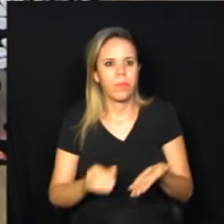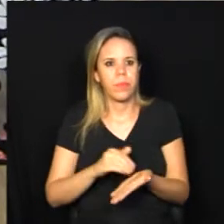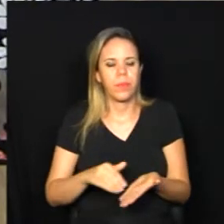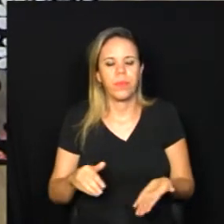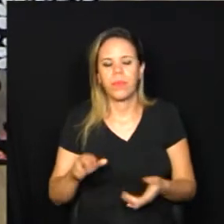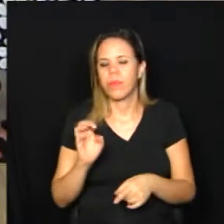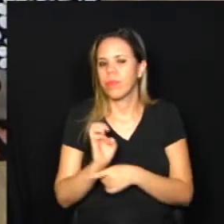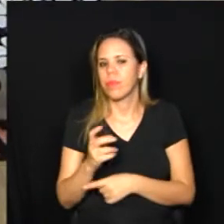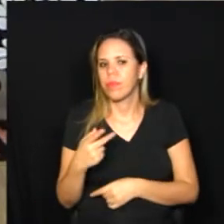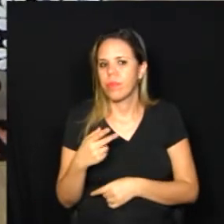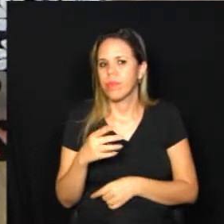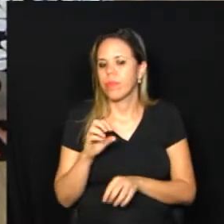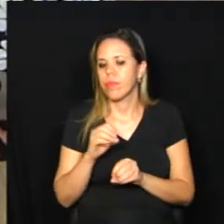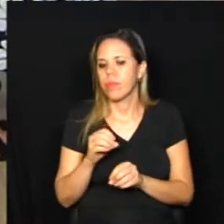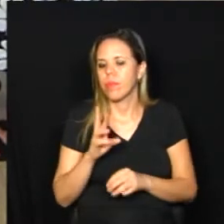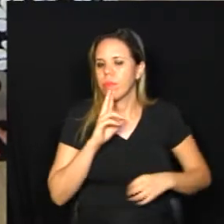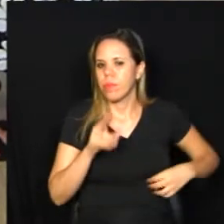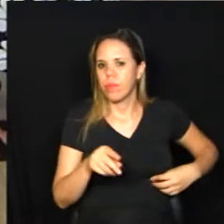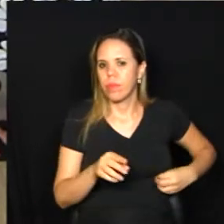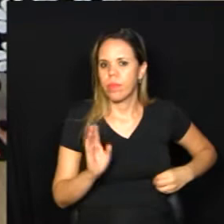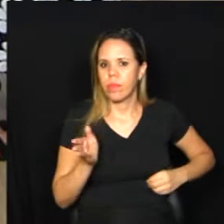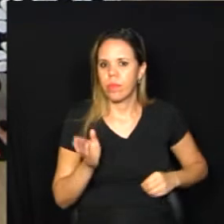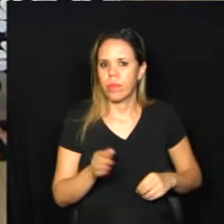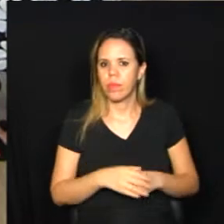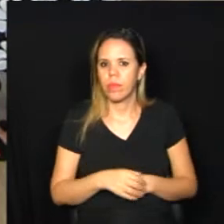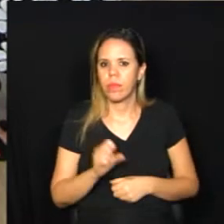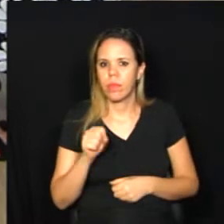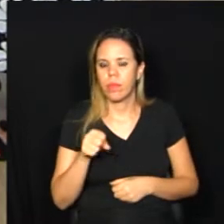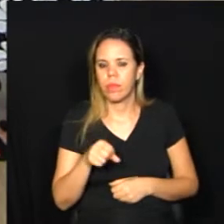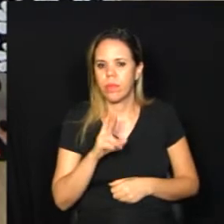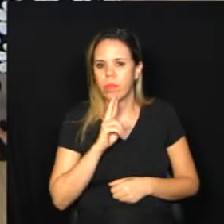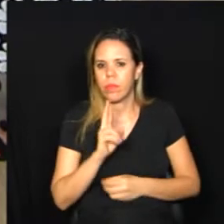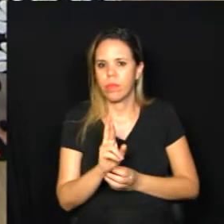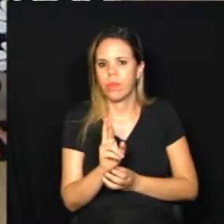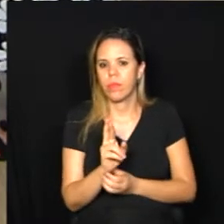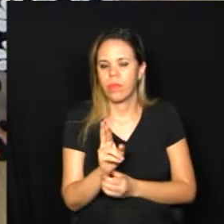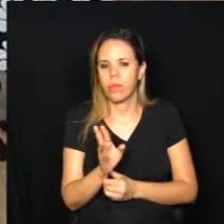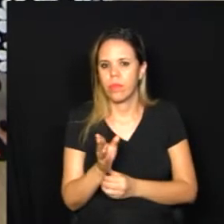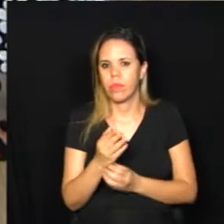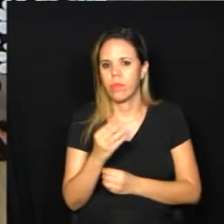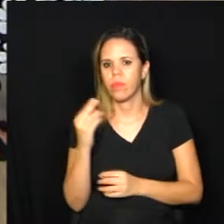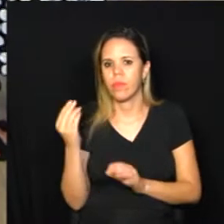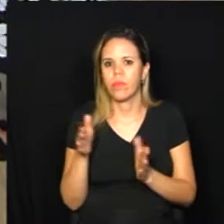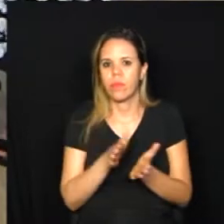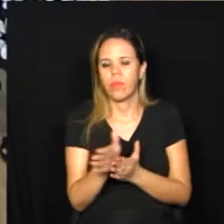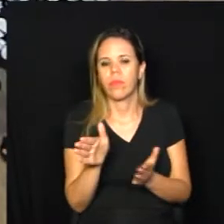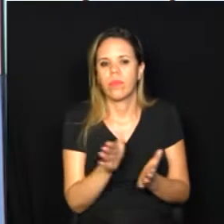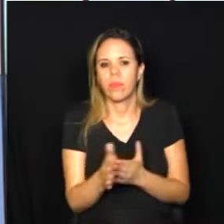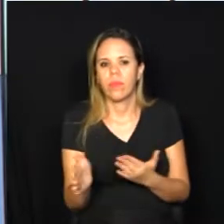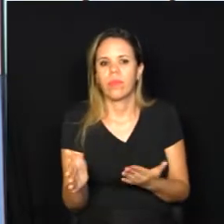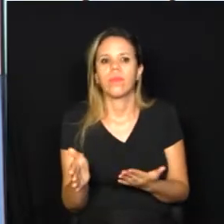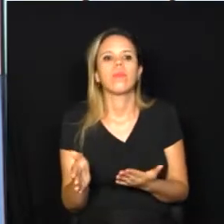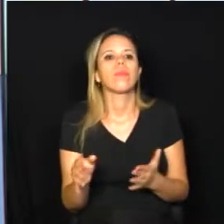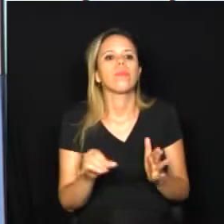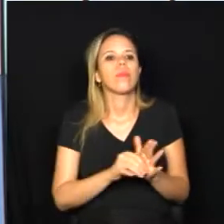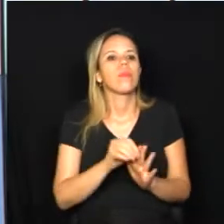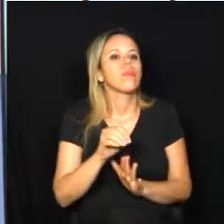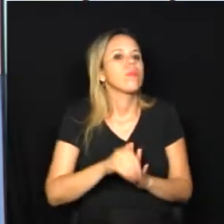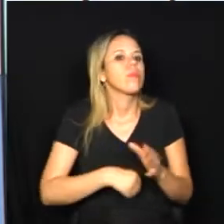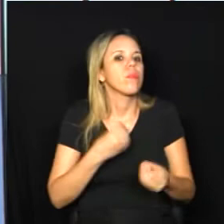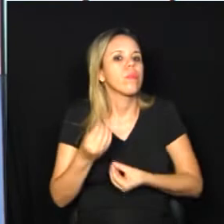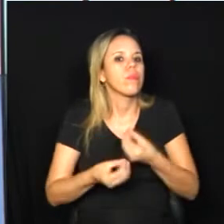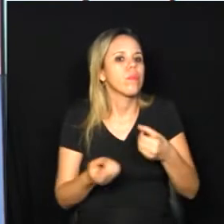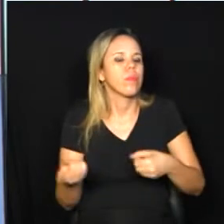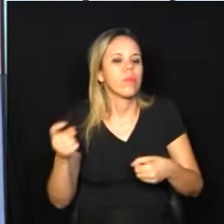de Educação já respondeu essa pergunta, Mirna Abreu? Respondeu, inclusive já foi publicado no Diário Oficial como